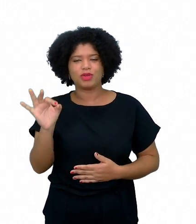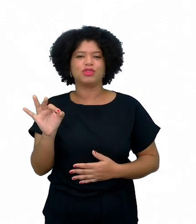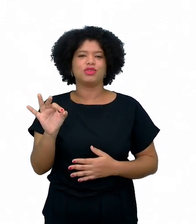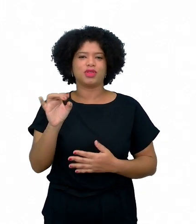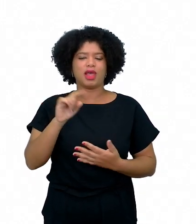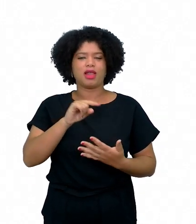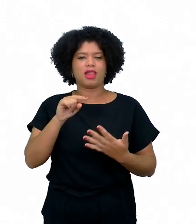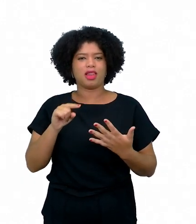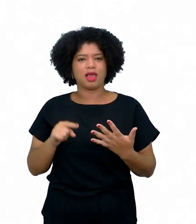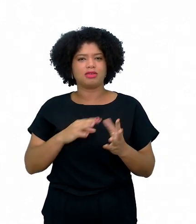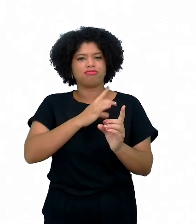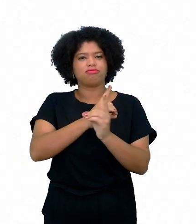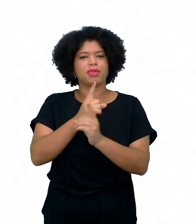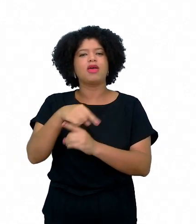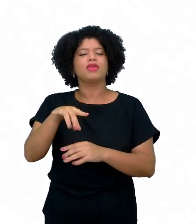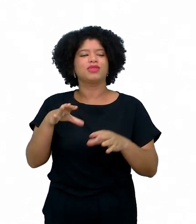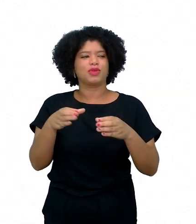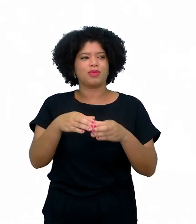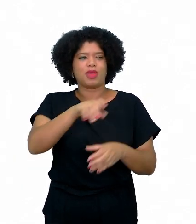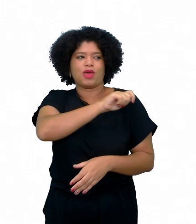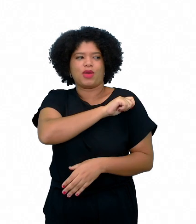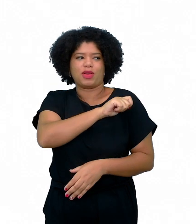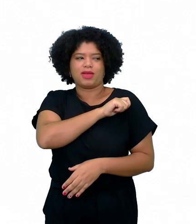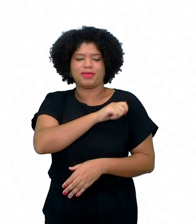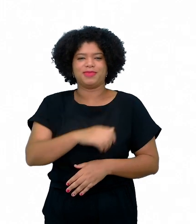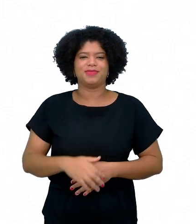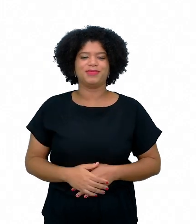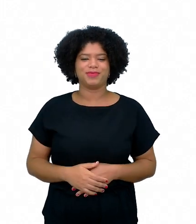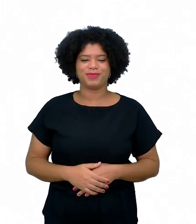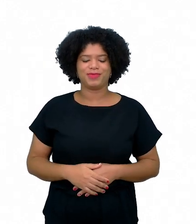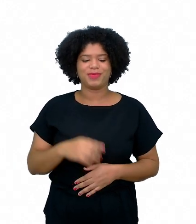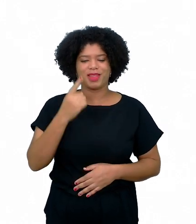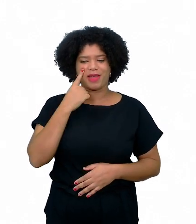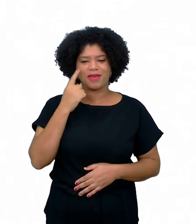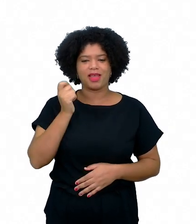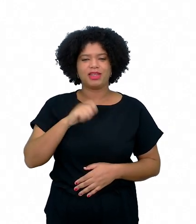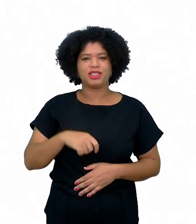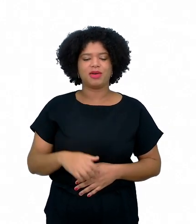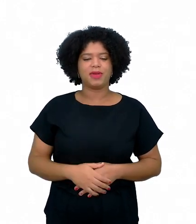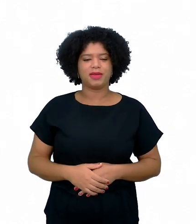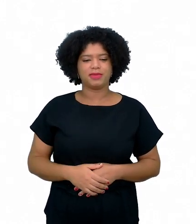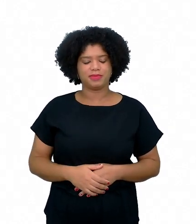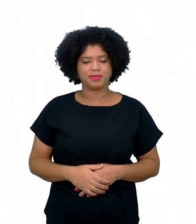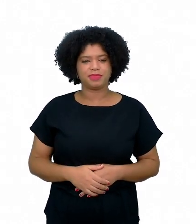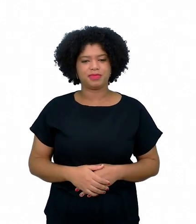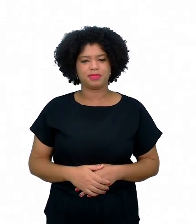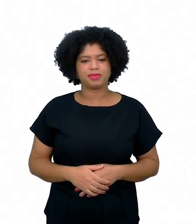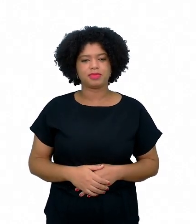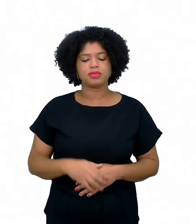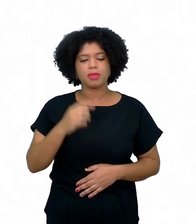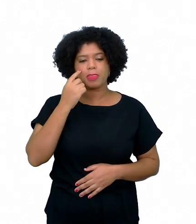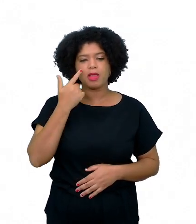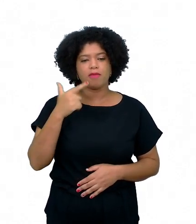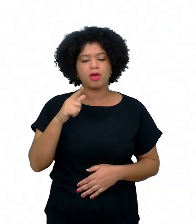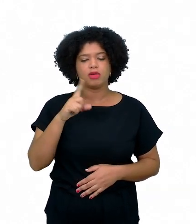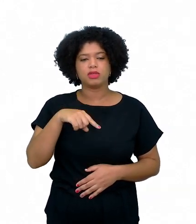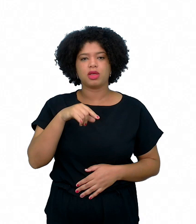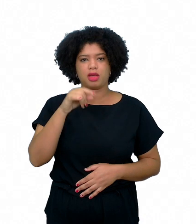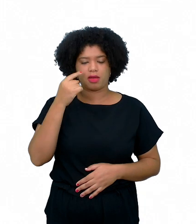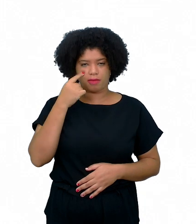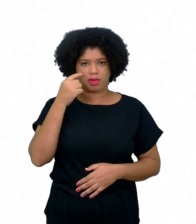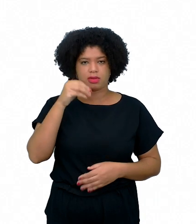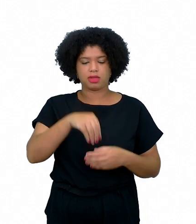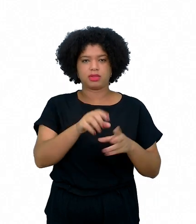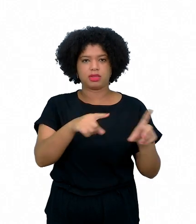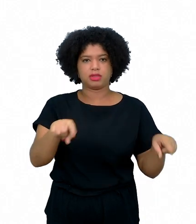não aplicaram, né? E vamos nos dar a chance de aplicar para que a gente veja o retorno. Então, quando o aluno vem já para a sala